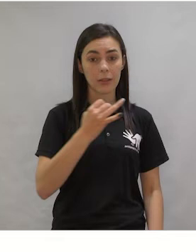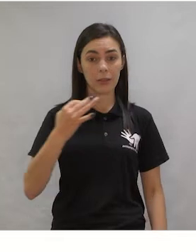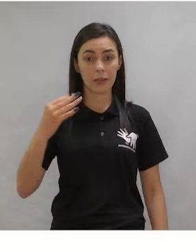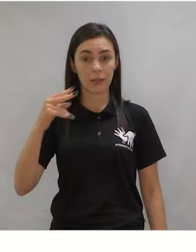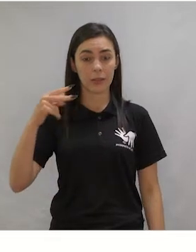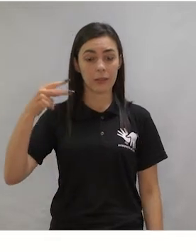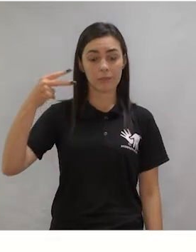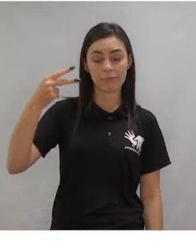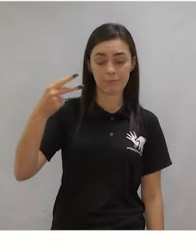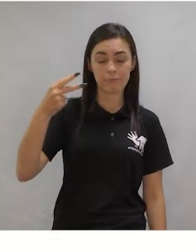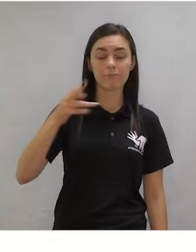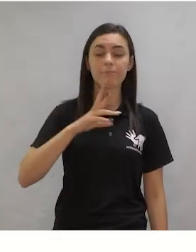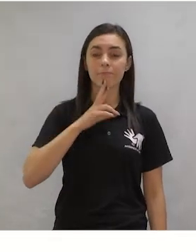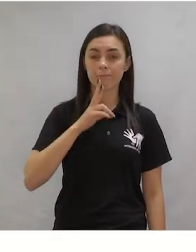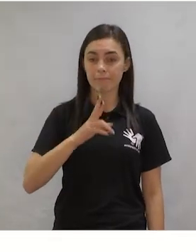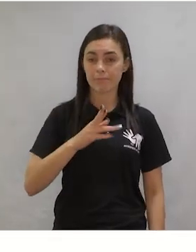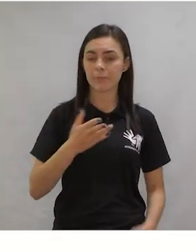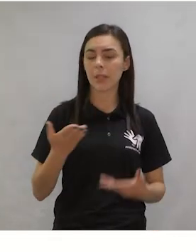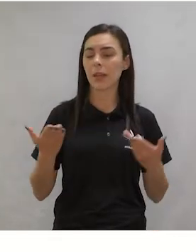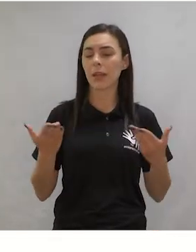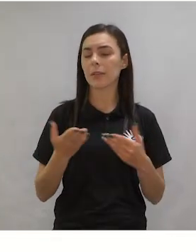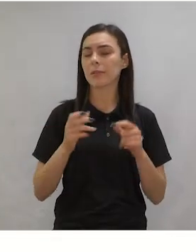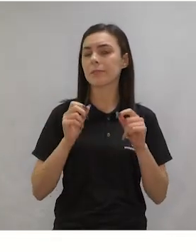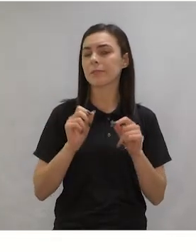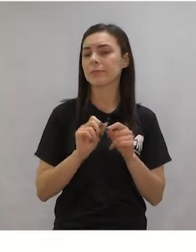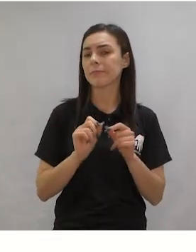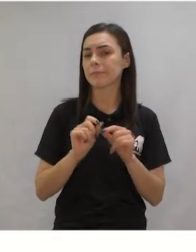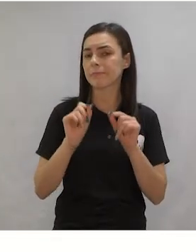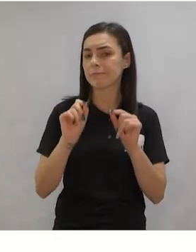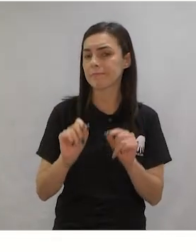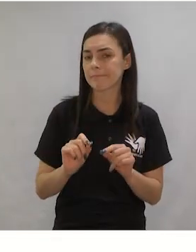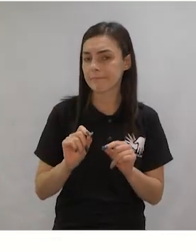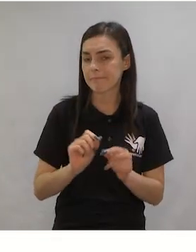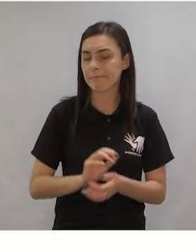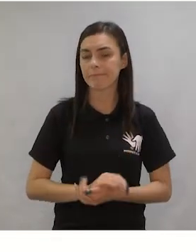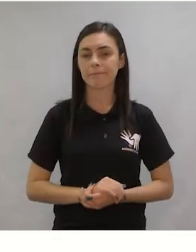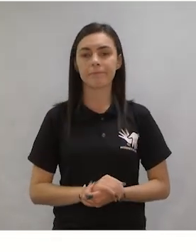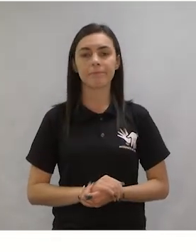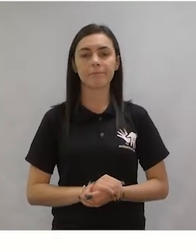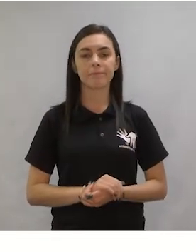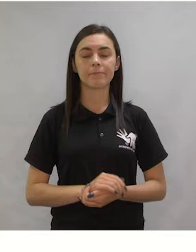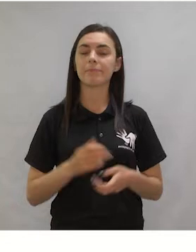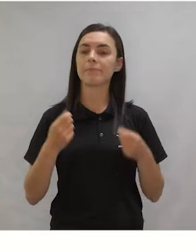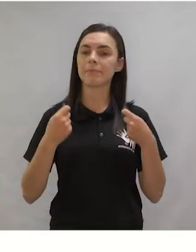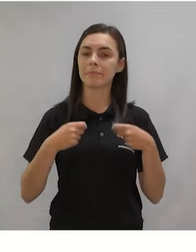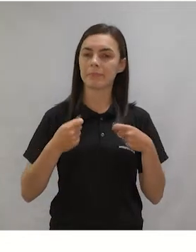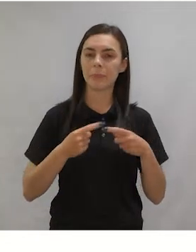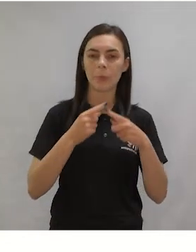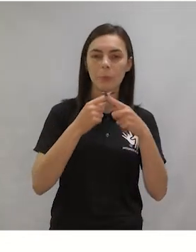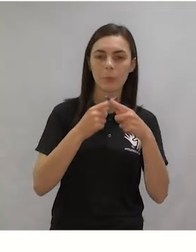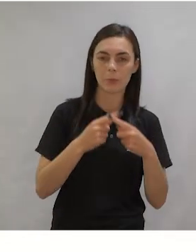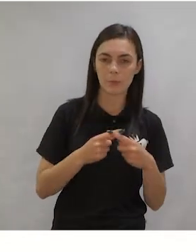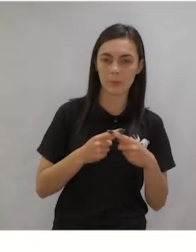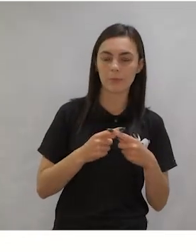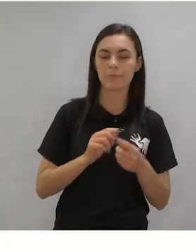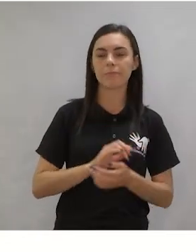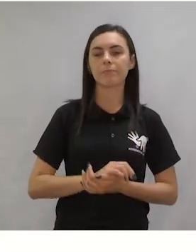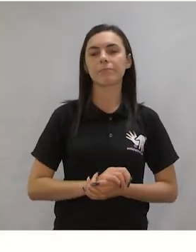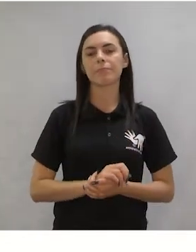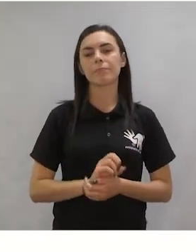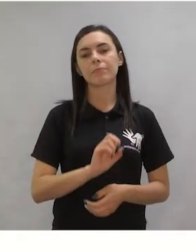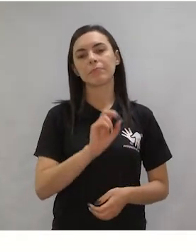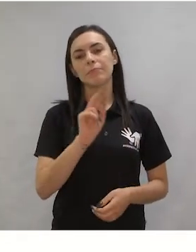consegui resolver. O que, que eu preciso? Qual é a ordem que eu tenho que seguir agora? Eu vou resolver a